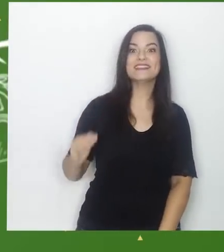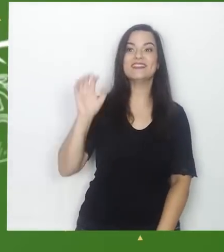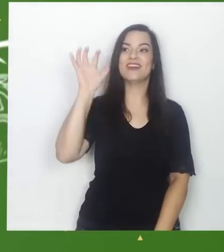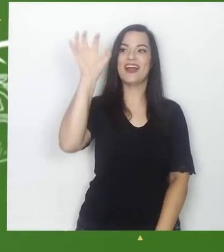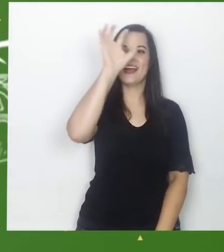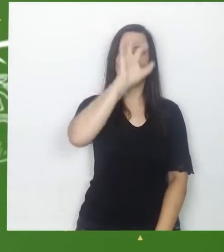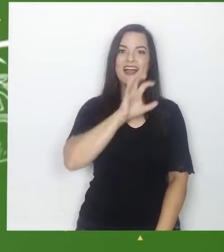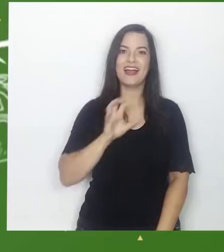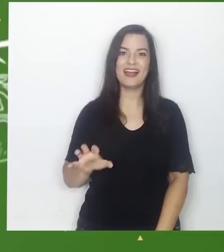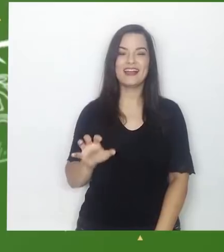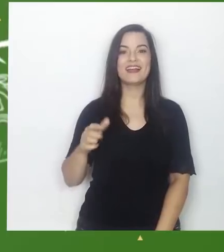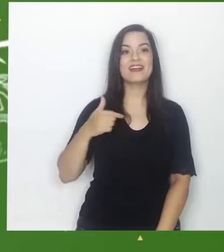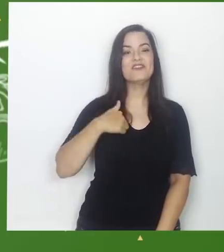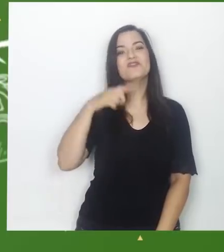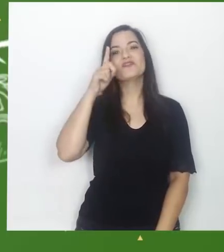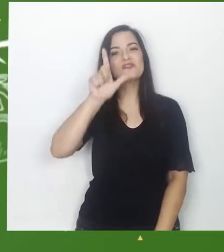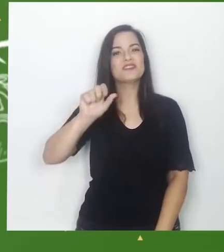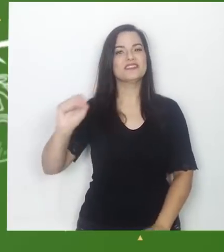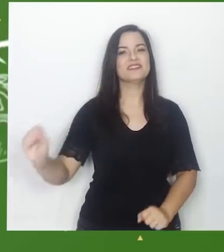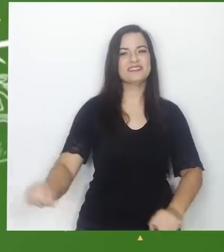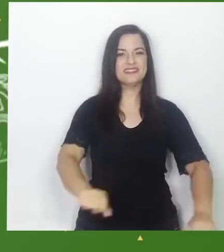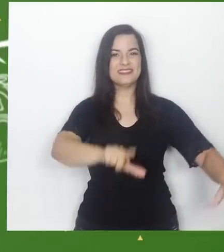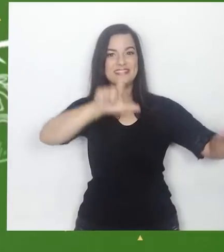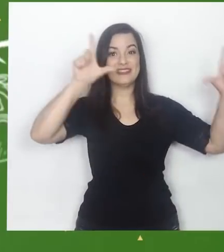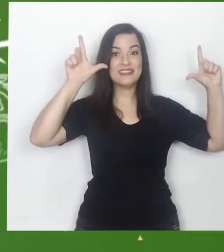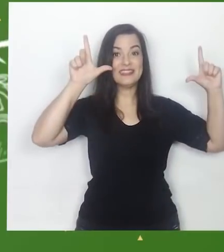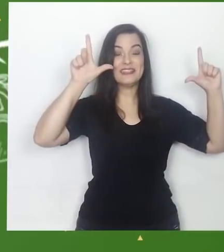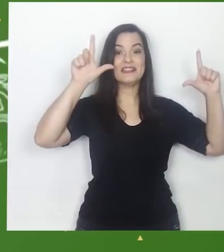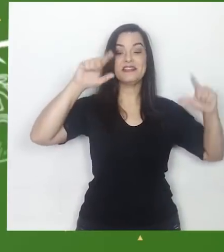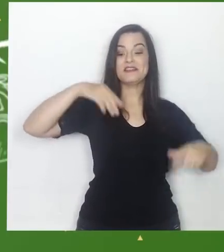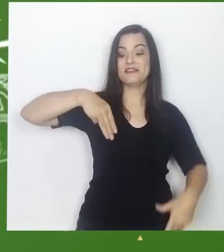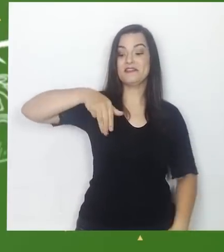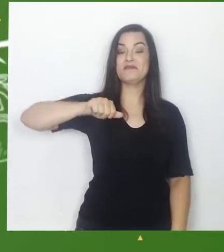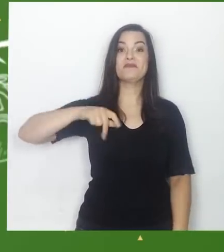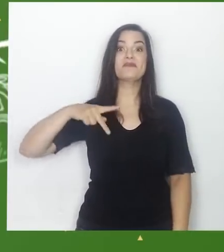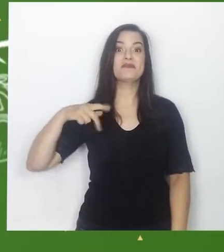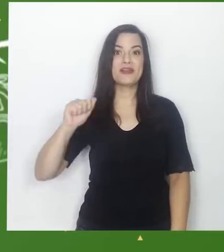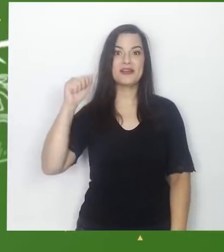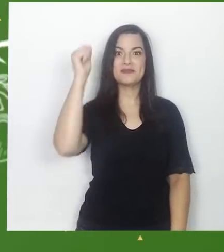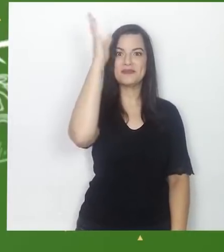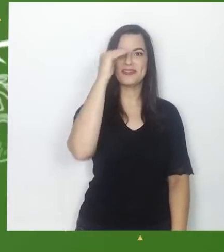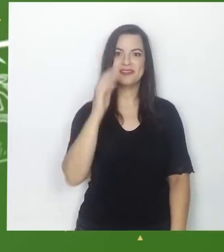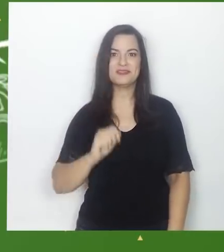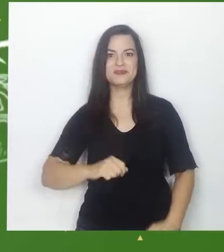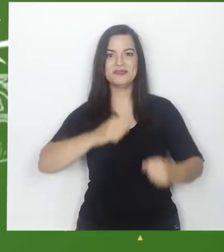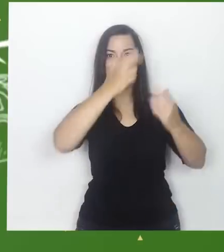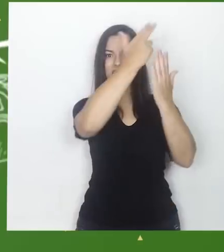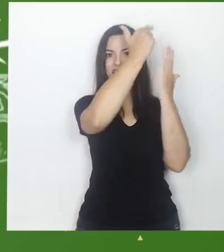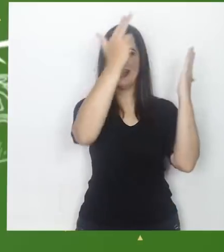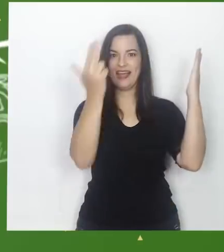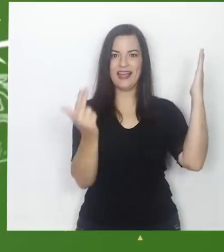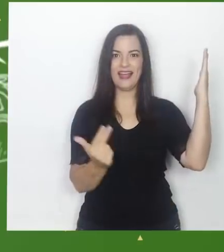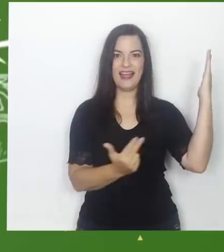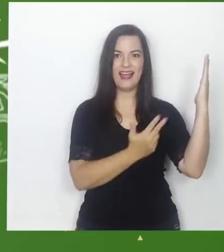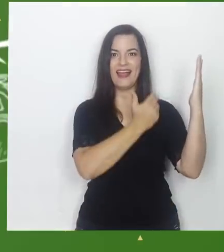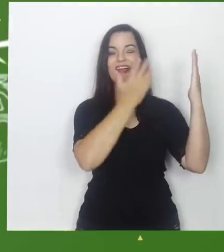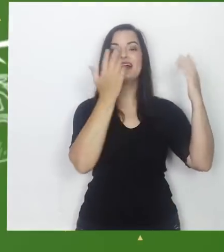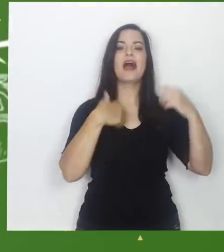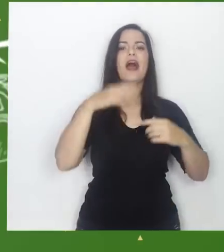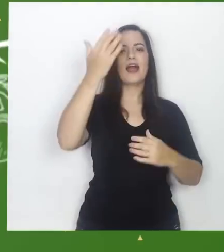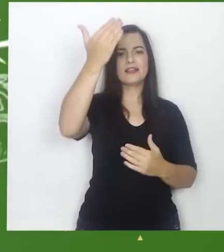A Pro conseguiu um mapa aí para colocar no nosso painel e nós fomos descendo.